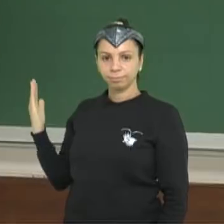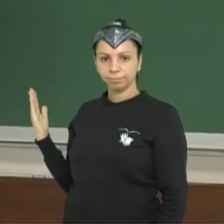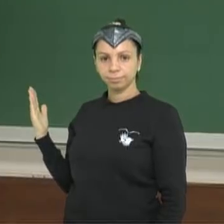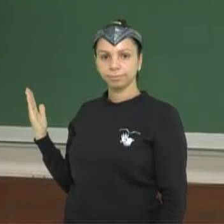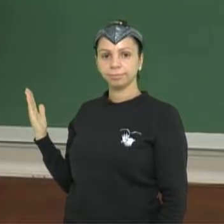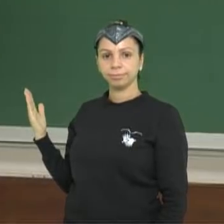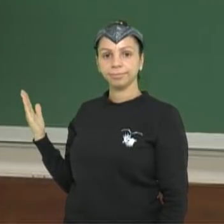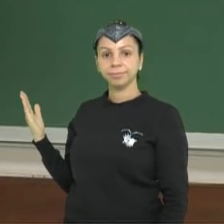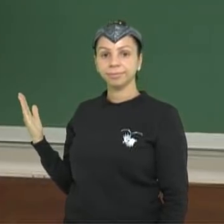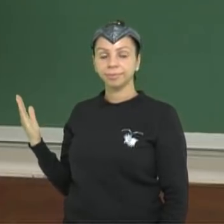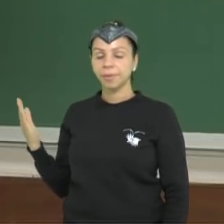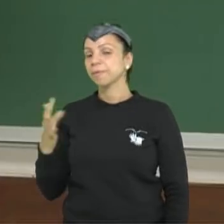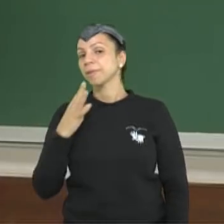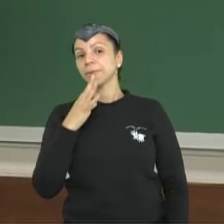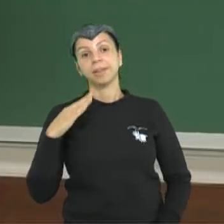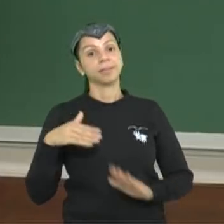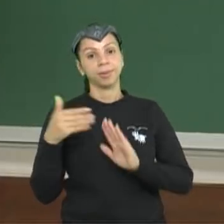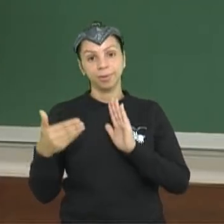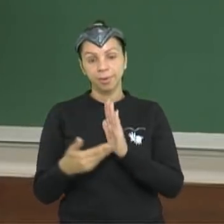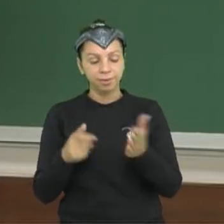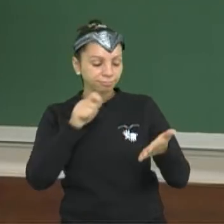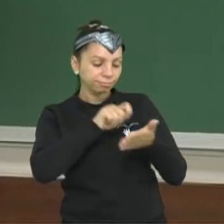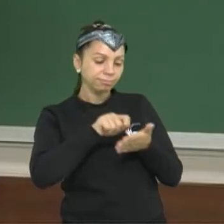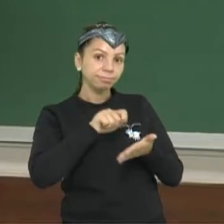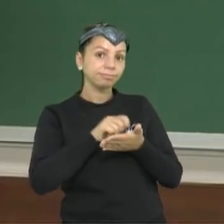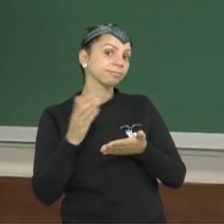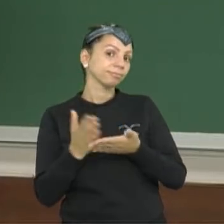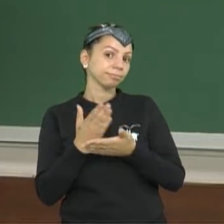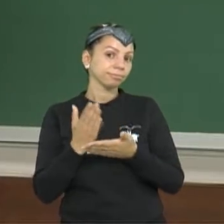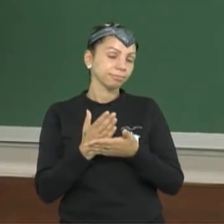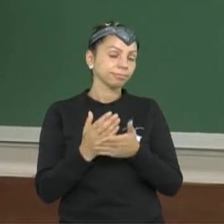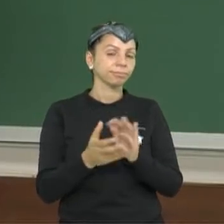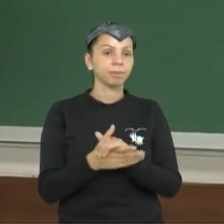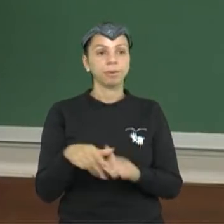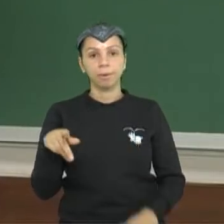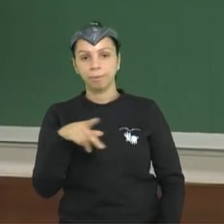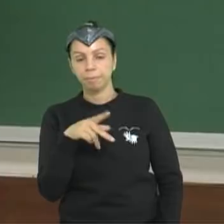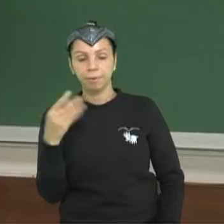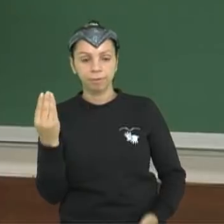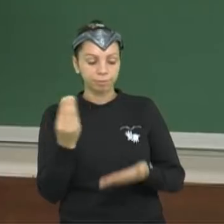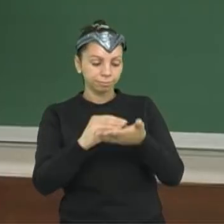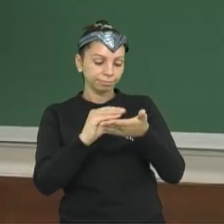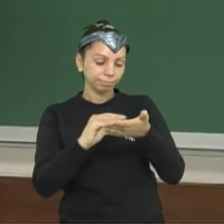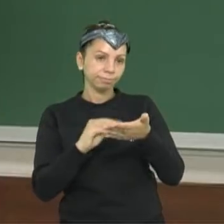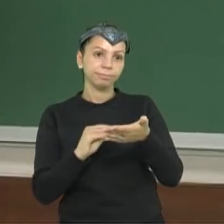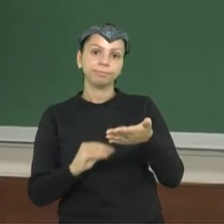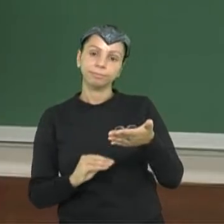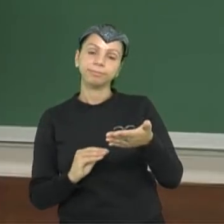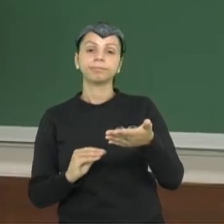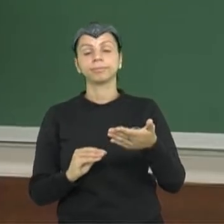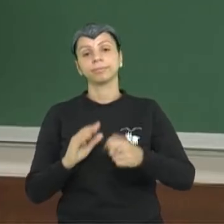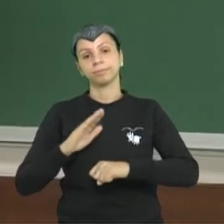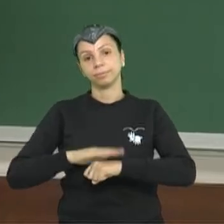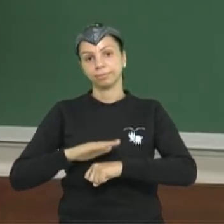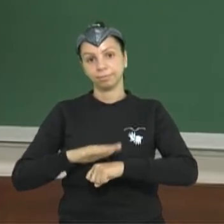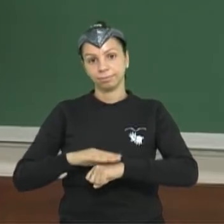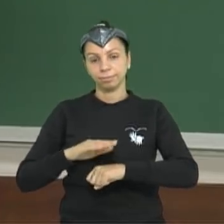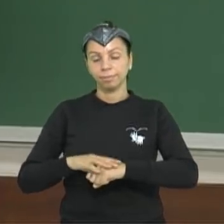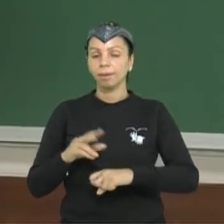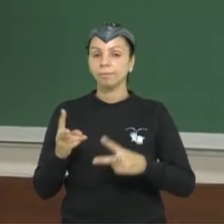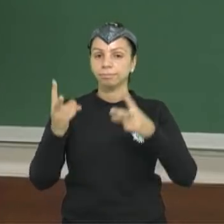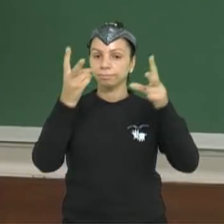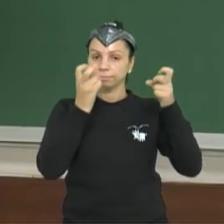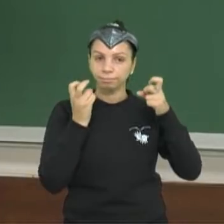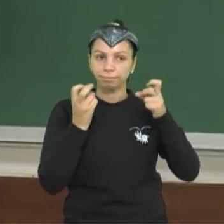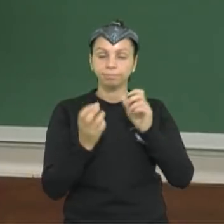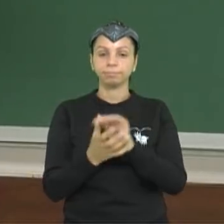Você conhece todos? Escreve aí no seu caderno. A teacher vai colocar alguns aqui que ela identificou. Olha